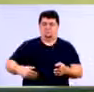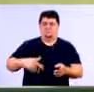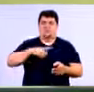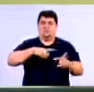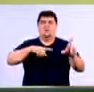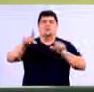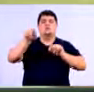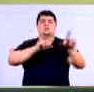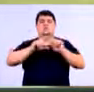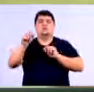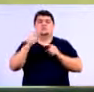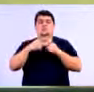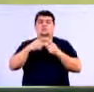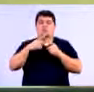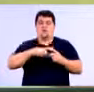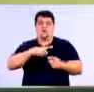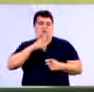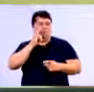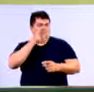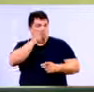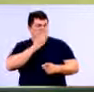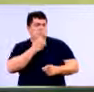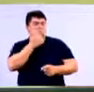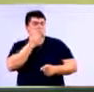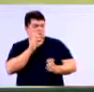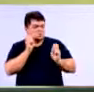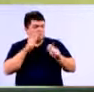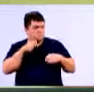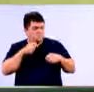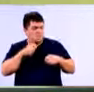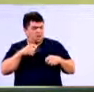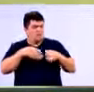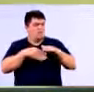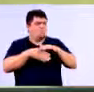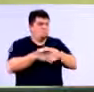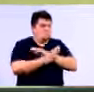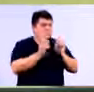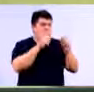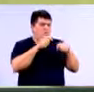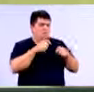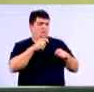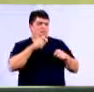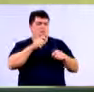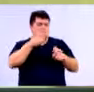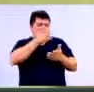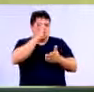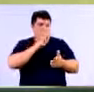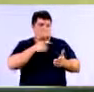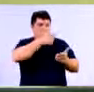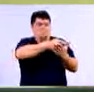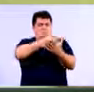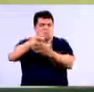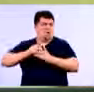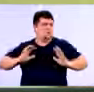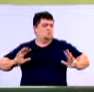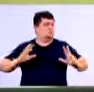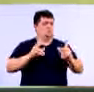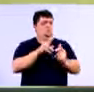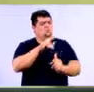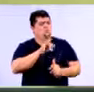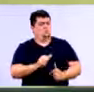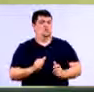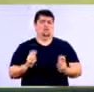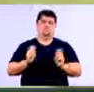opção para quem quer apostar no Brasil. Para quem aposta que o Brasil não vai quebrar, vai pagar suas contas em dia, não vai declarar moratória e